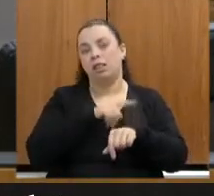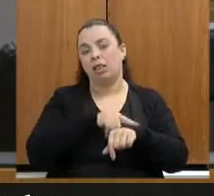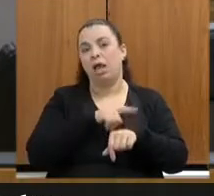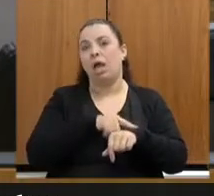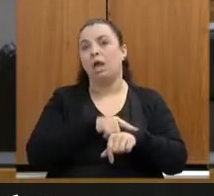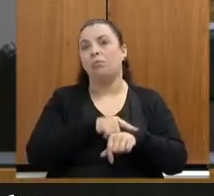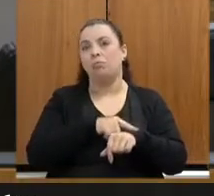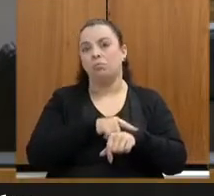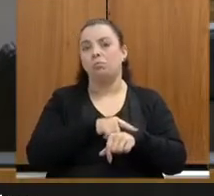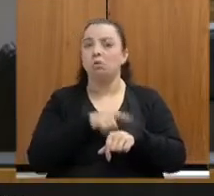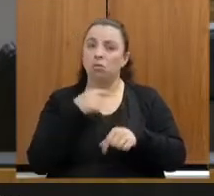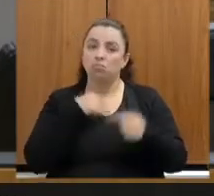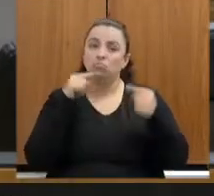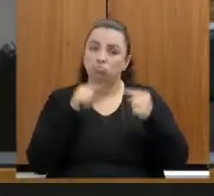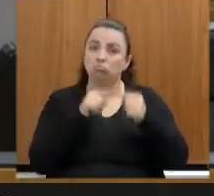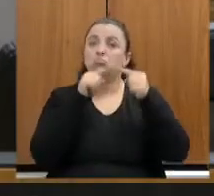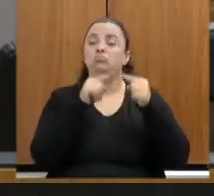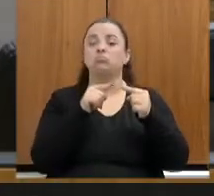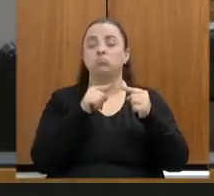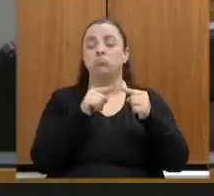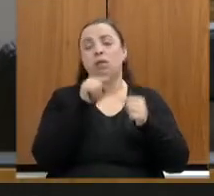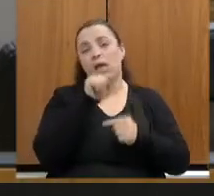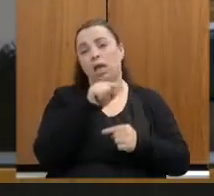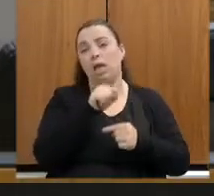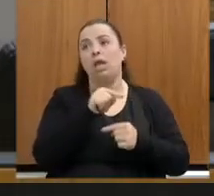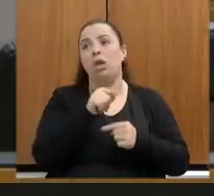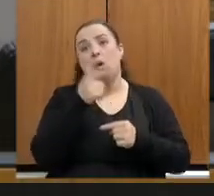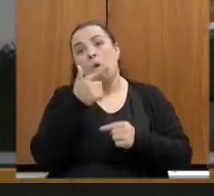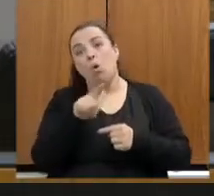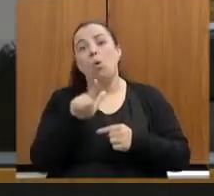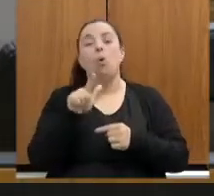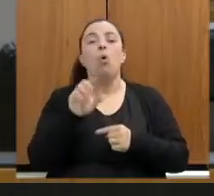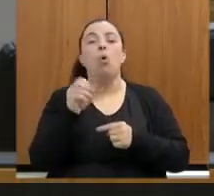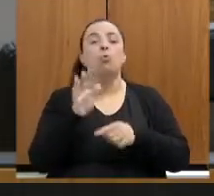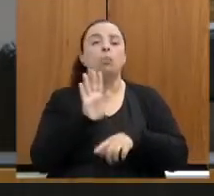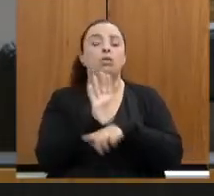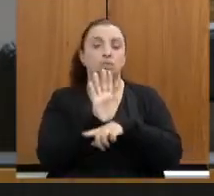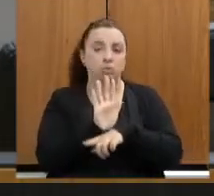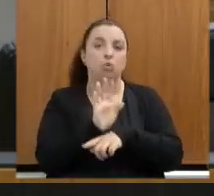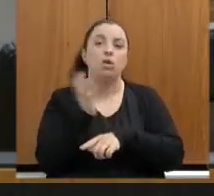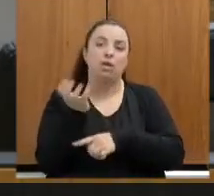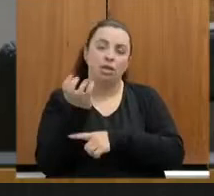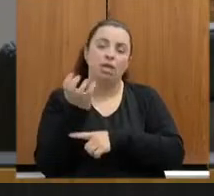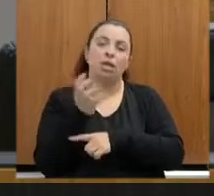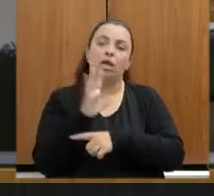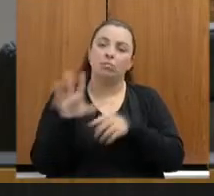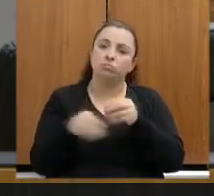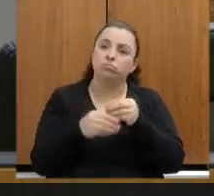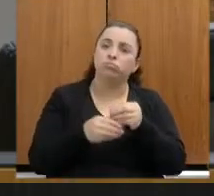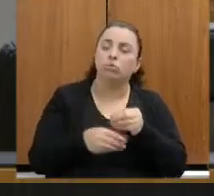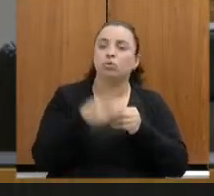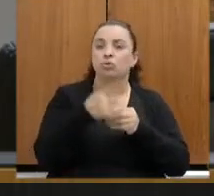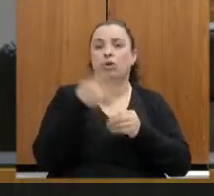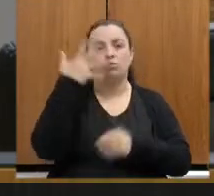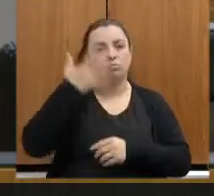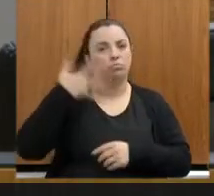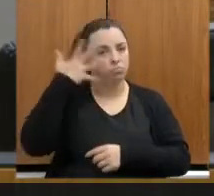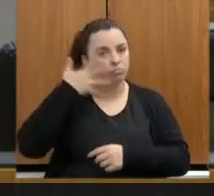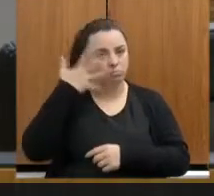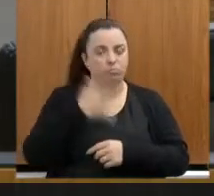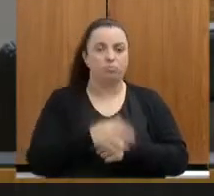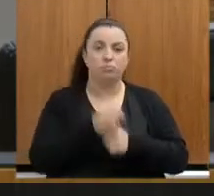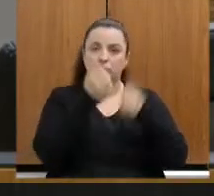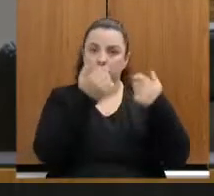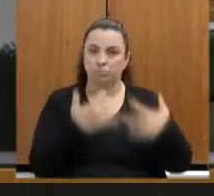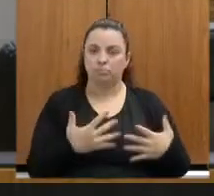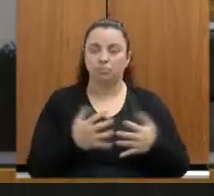a ele ou qualquer assessor que queira também expor para complementar a sua exposição na